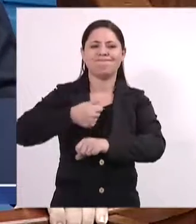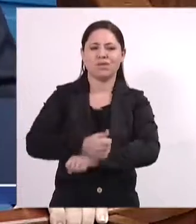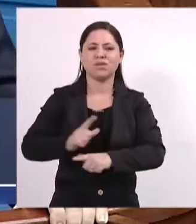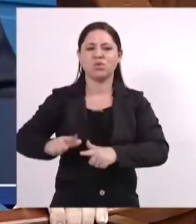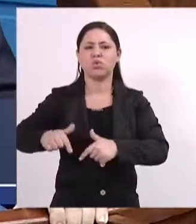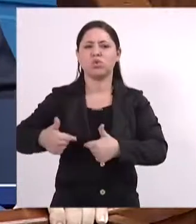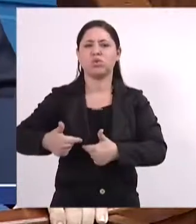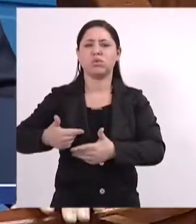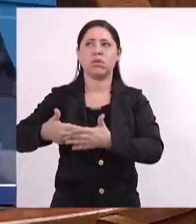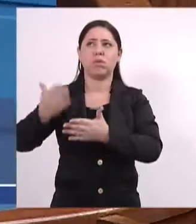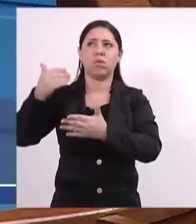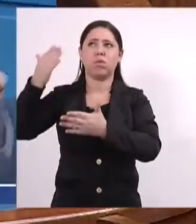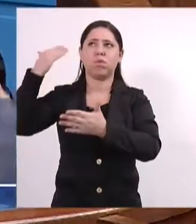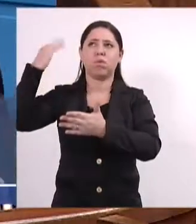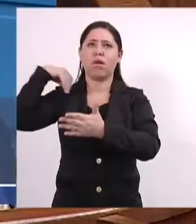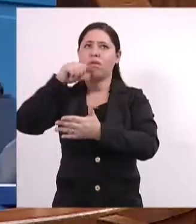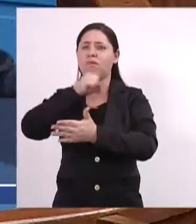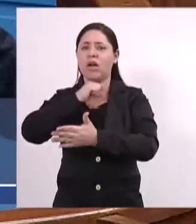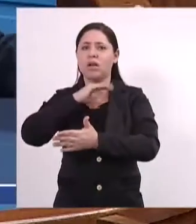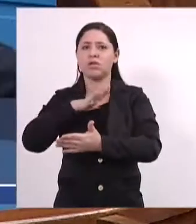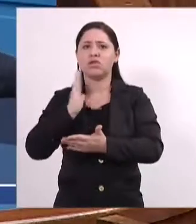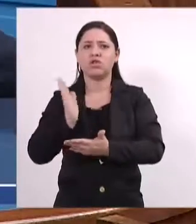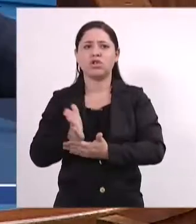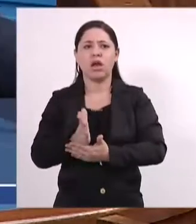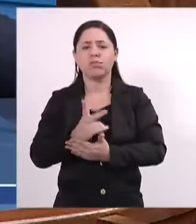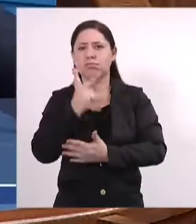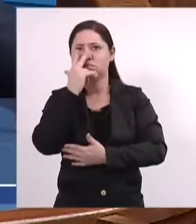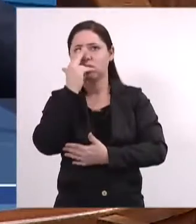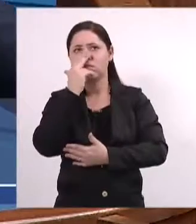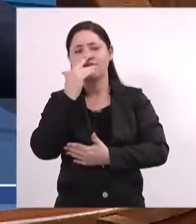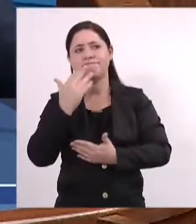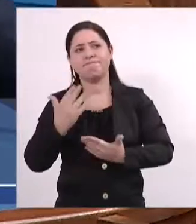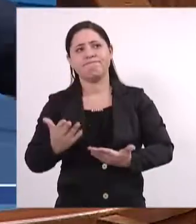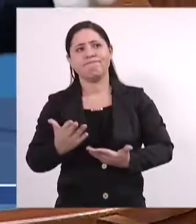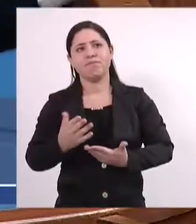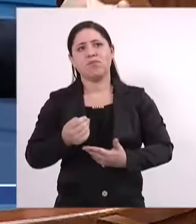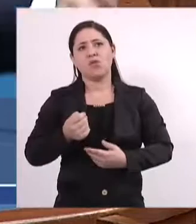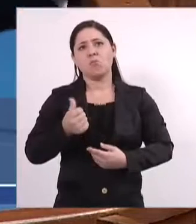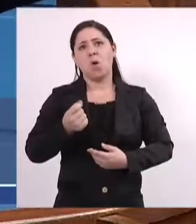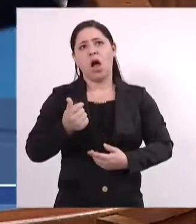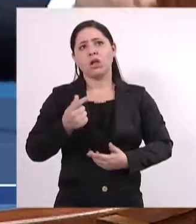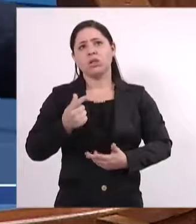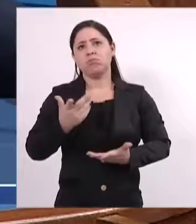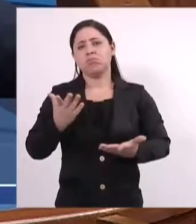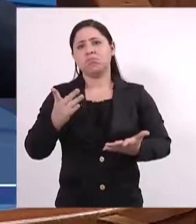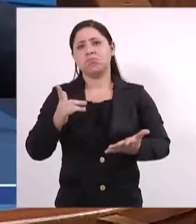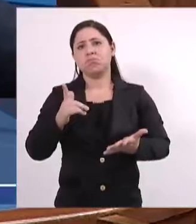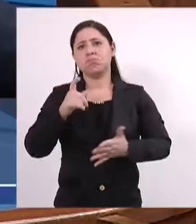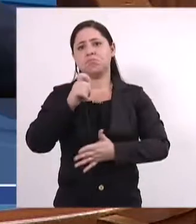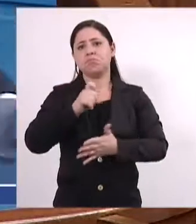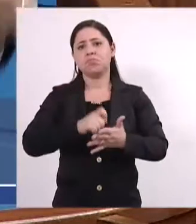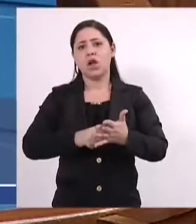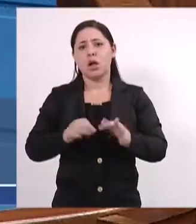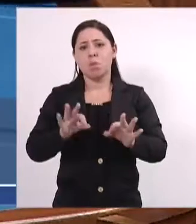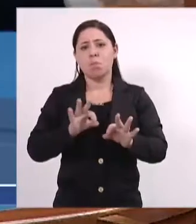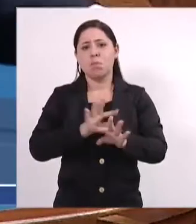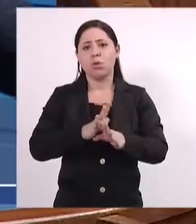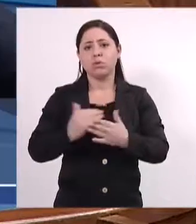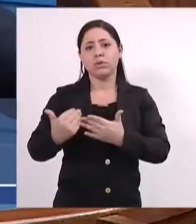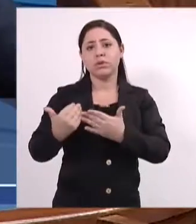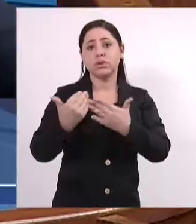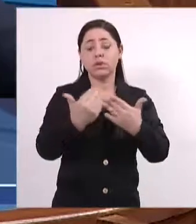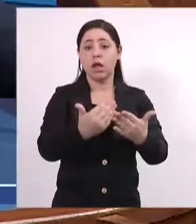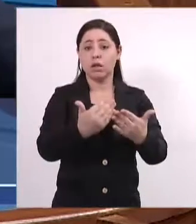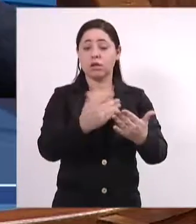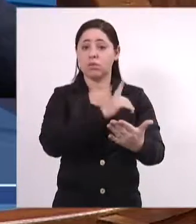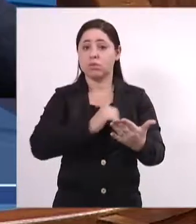antiga que nós estávamos já com a minuta pronta e entregamos para o